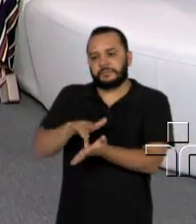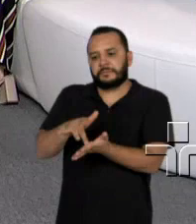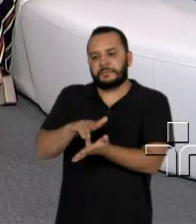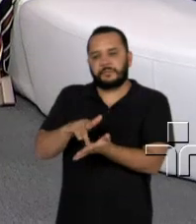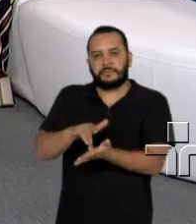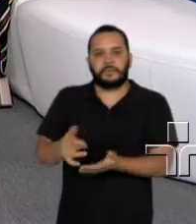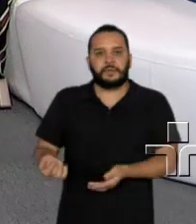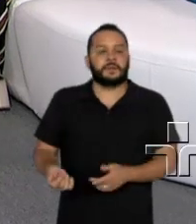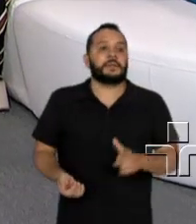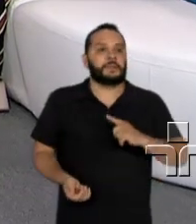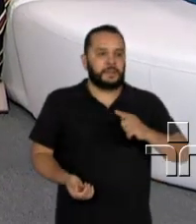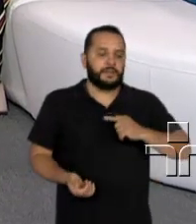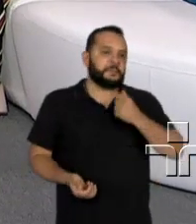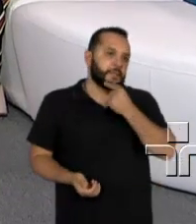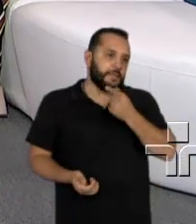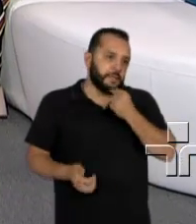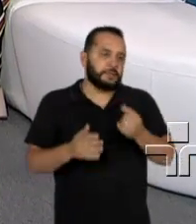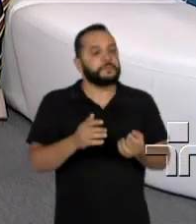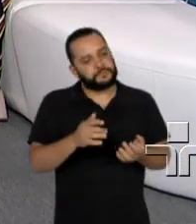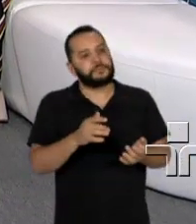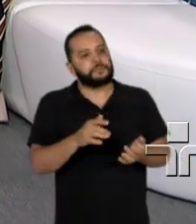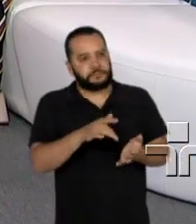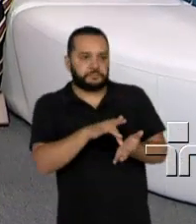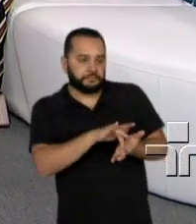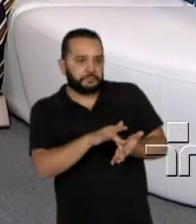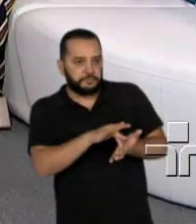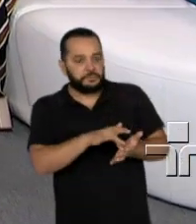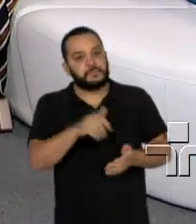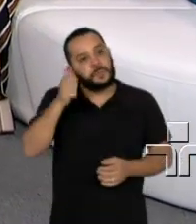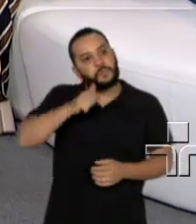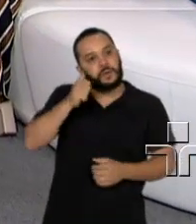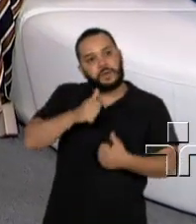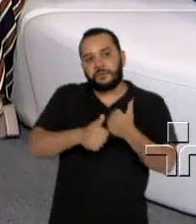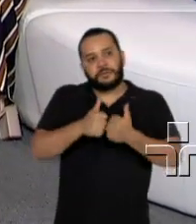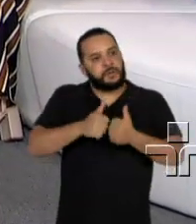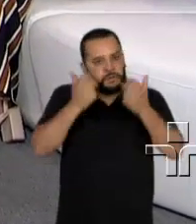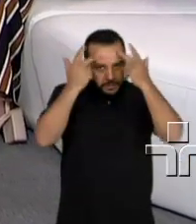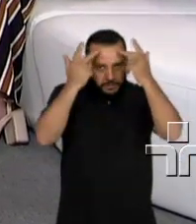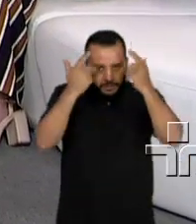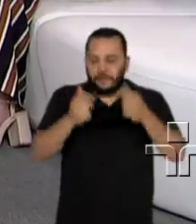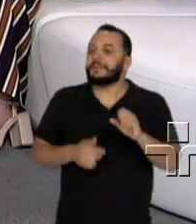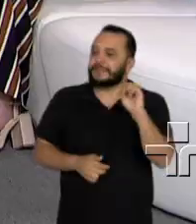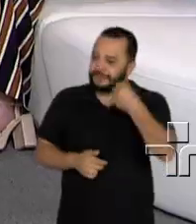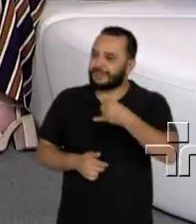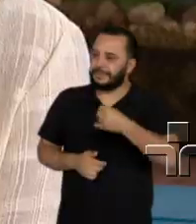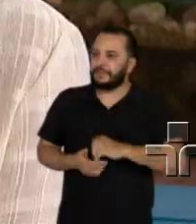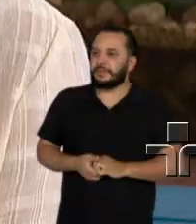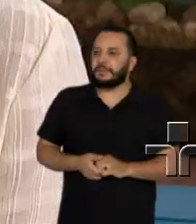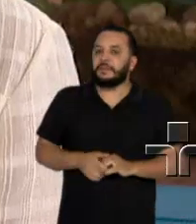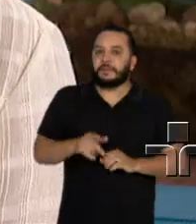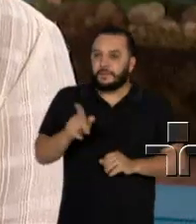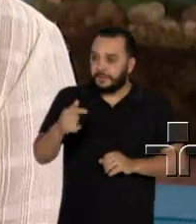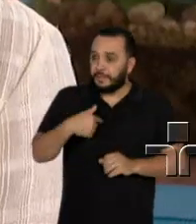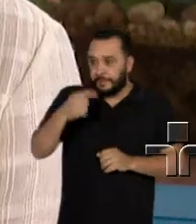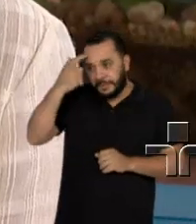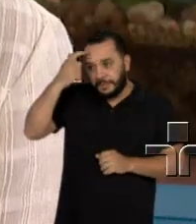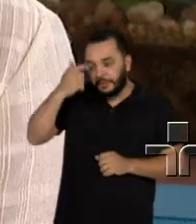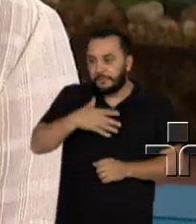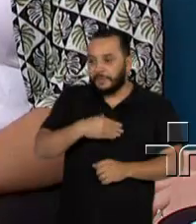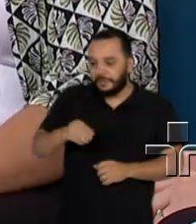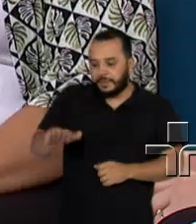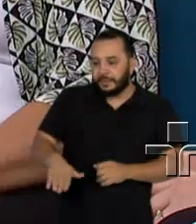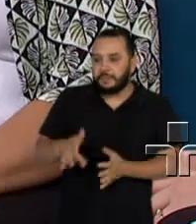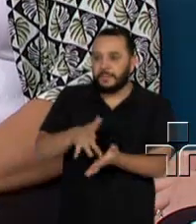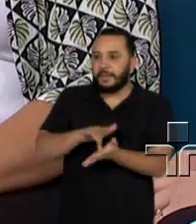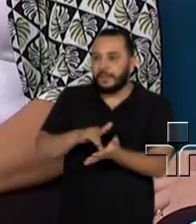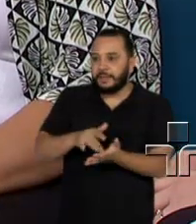é menino que dança balé tem menina que joga futebol e tudo bem né mano não é já pensar em pôr o caçula no balé